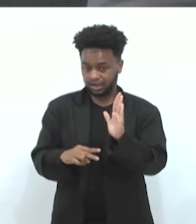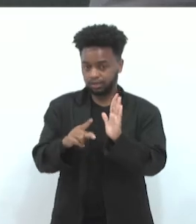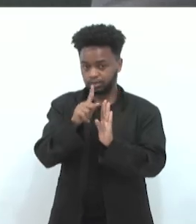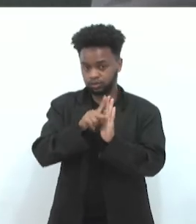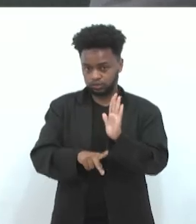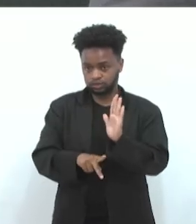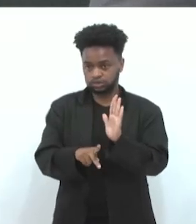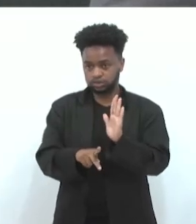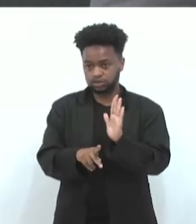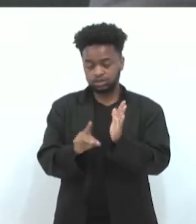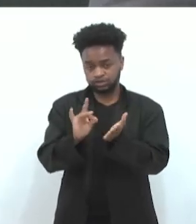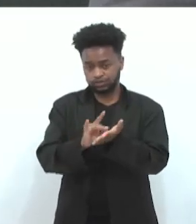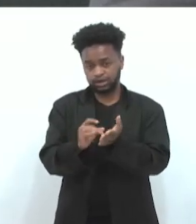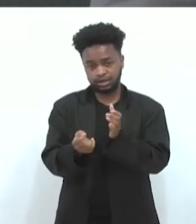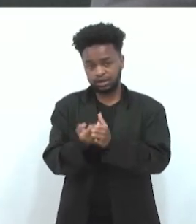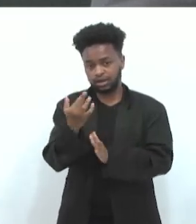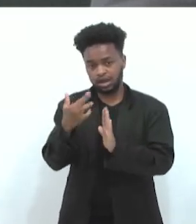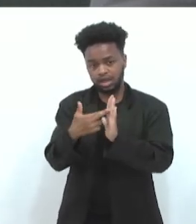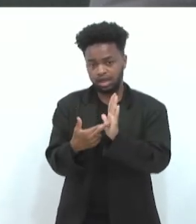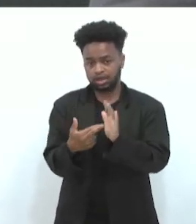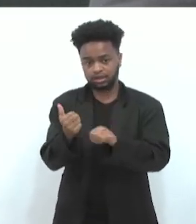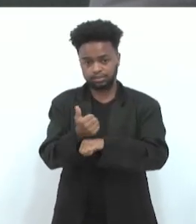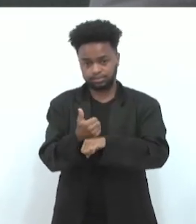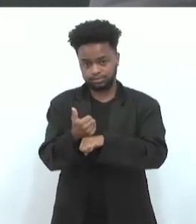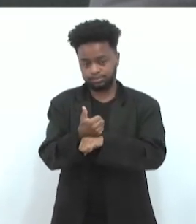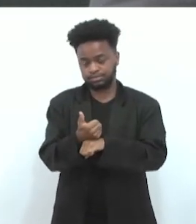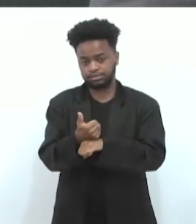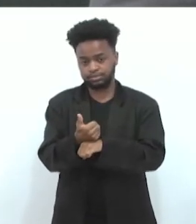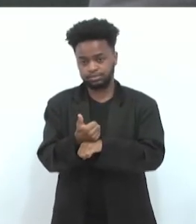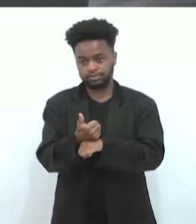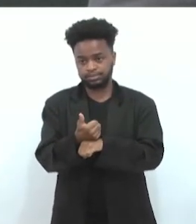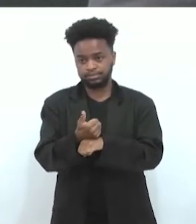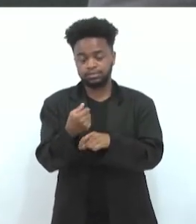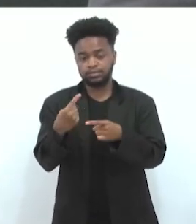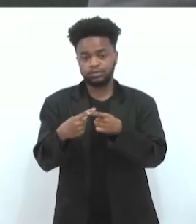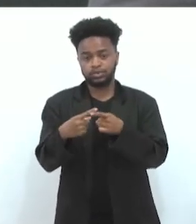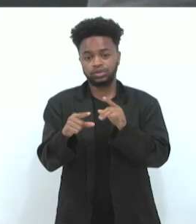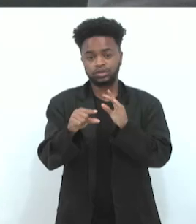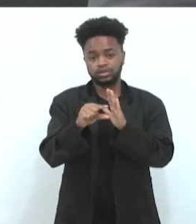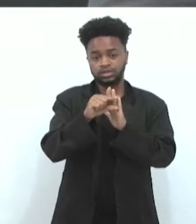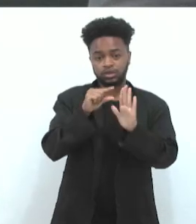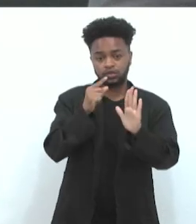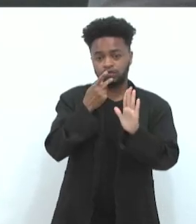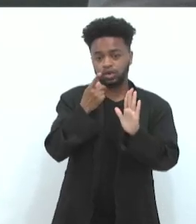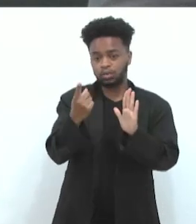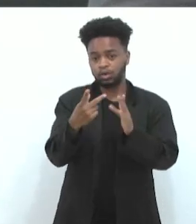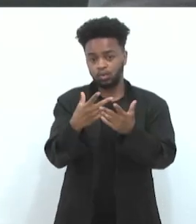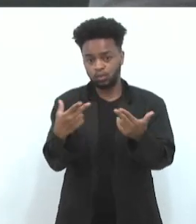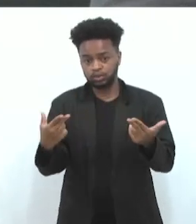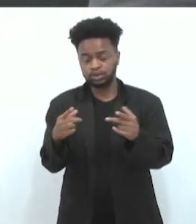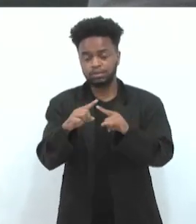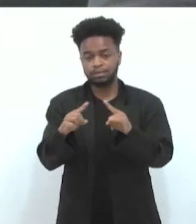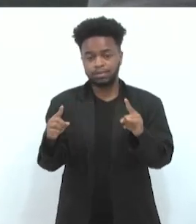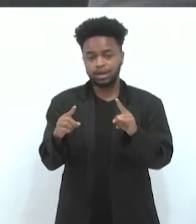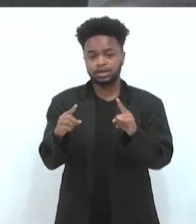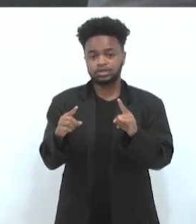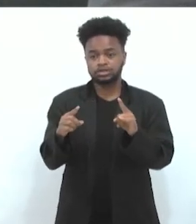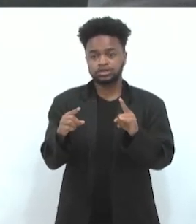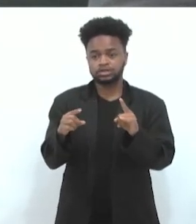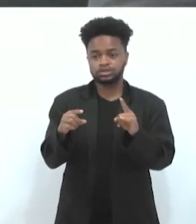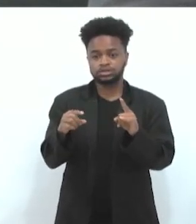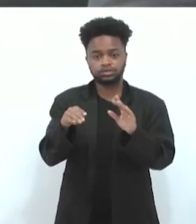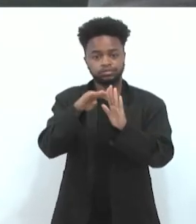projeto, ele regulamenta a profissão. Na verdade, a ementa diz uma igual. coisa e o projeto diz outra. Os projetos são exatamente